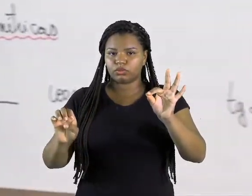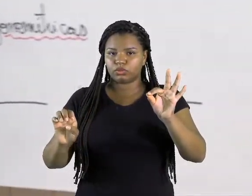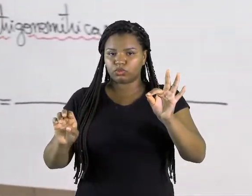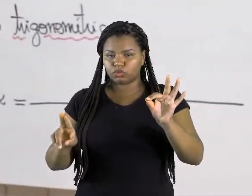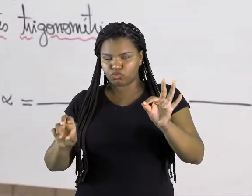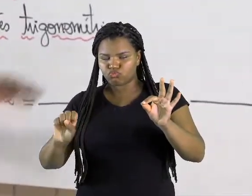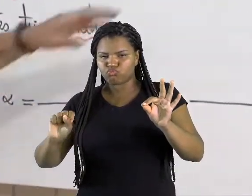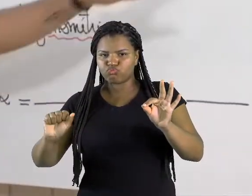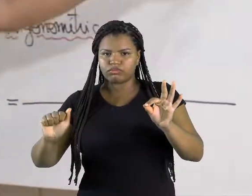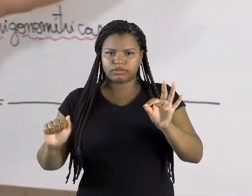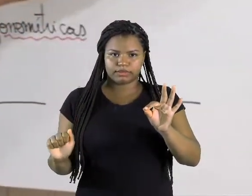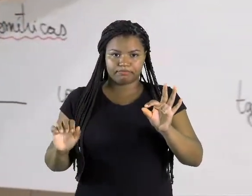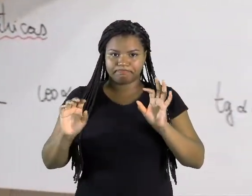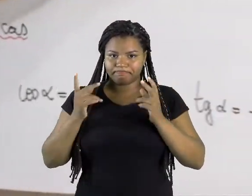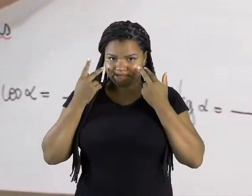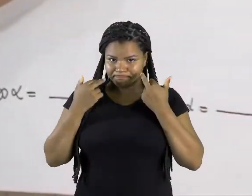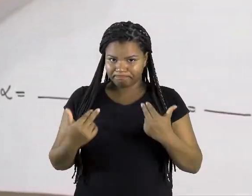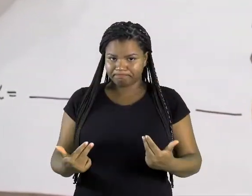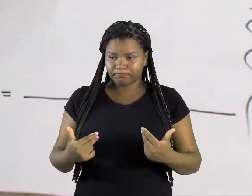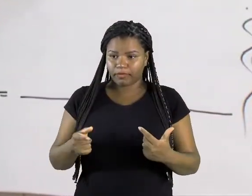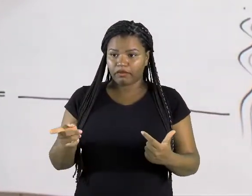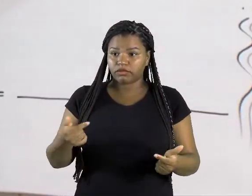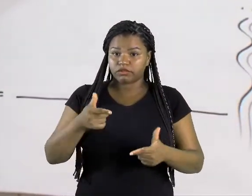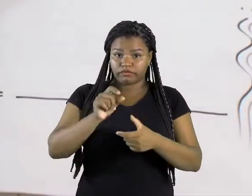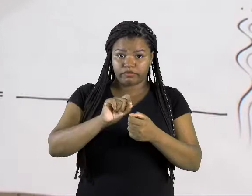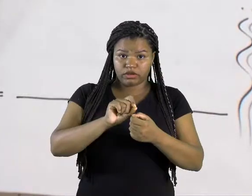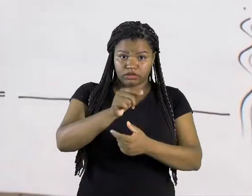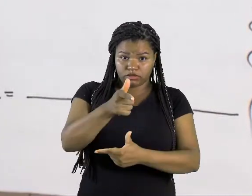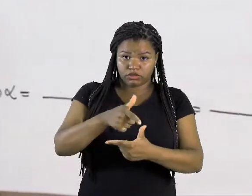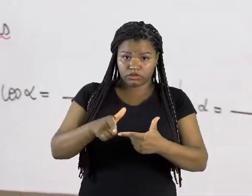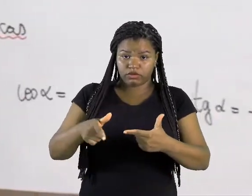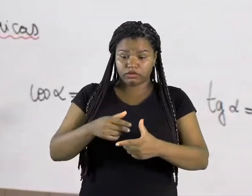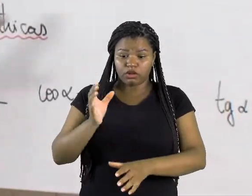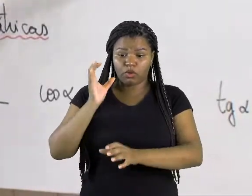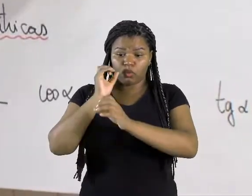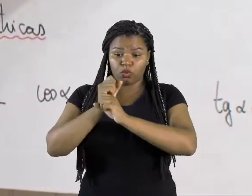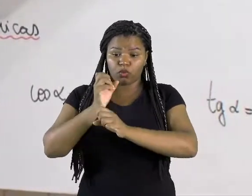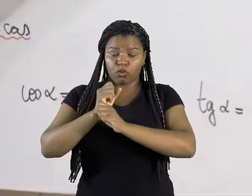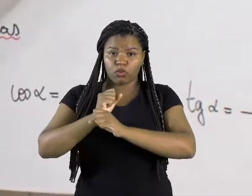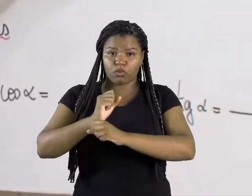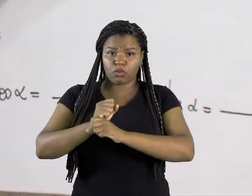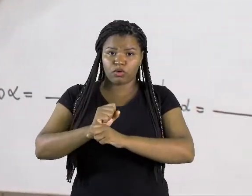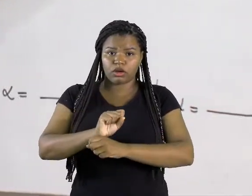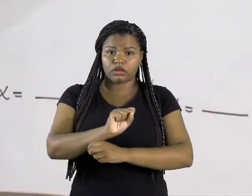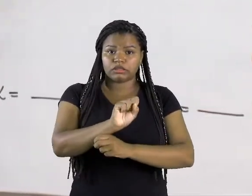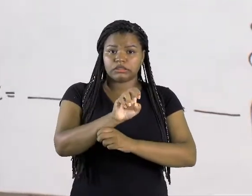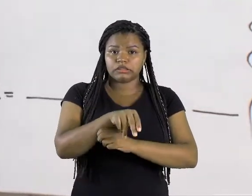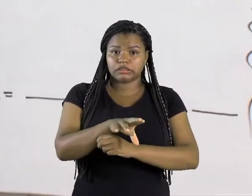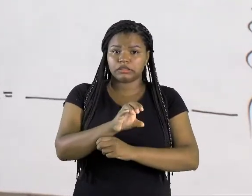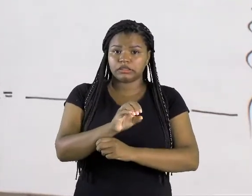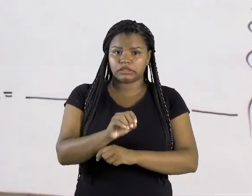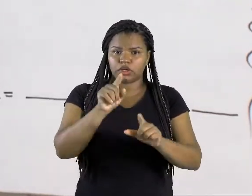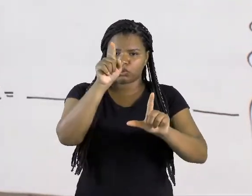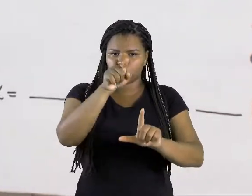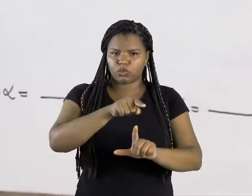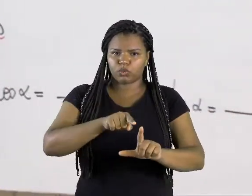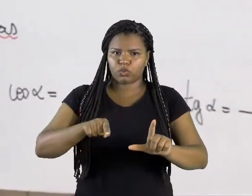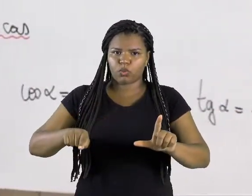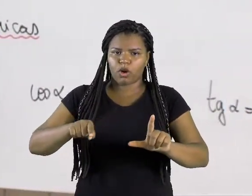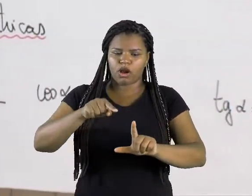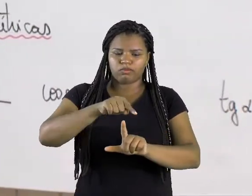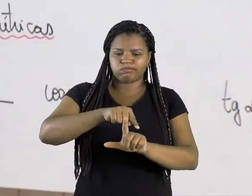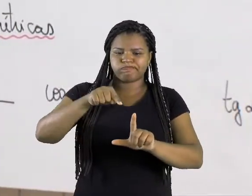Tranquilo? Quando você faz essa divisão, você está calculando o seno desse ângulo, ok?